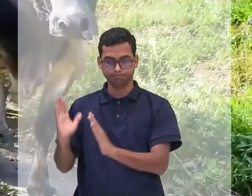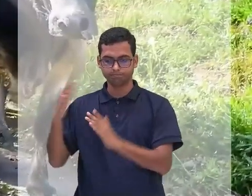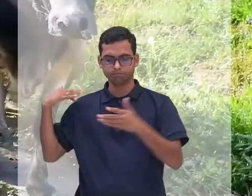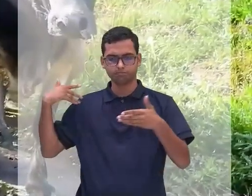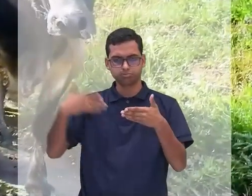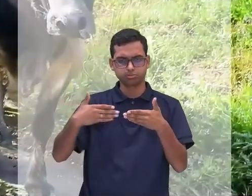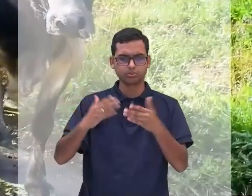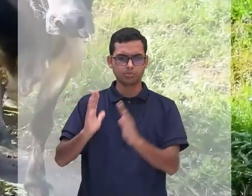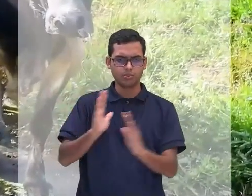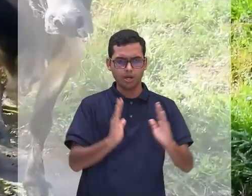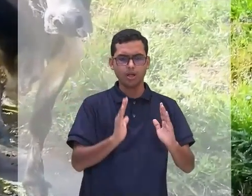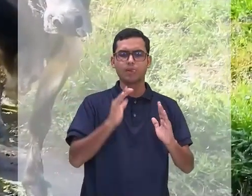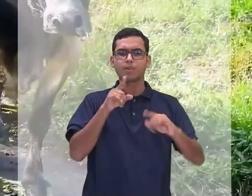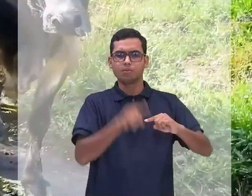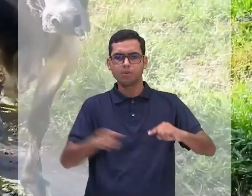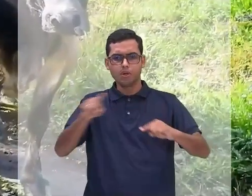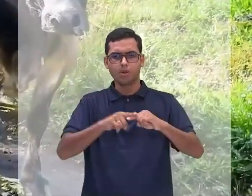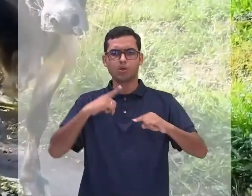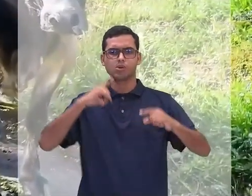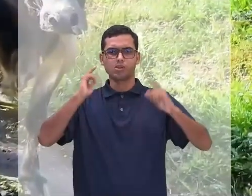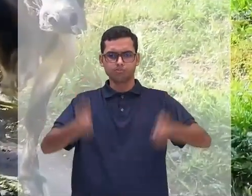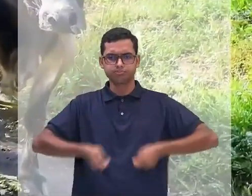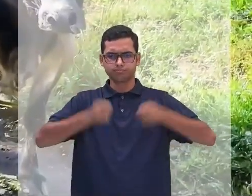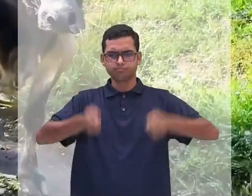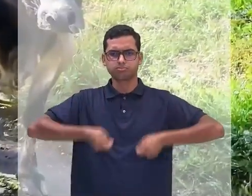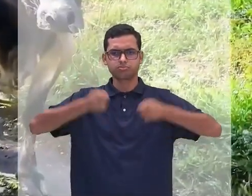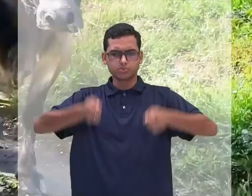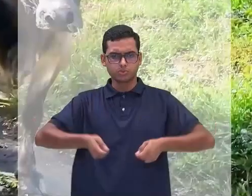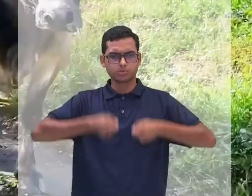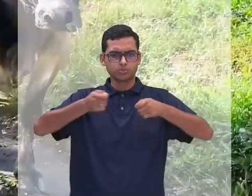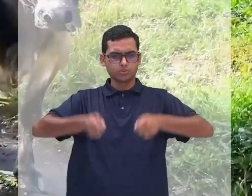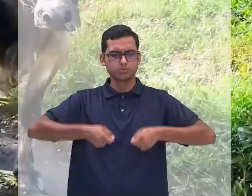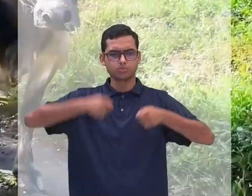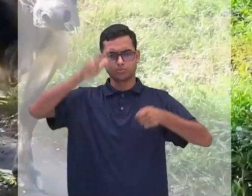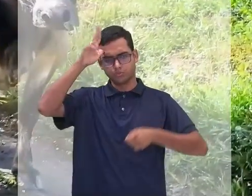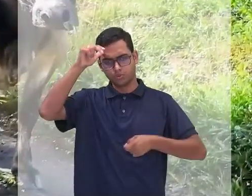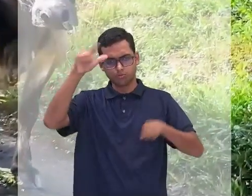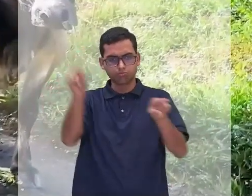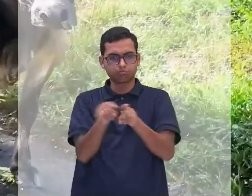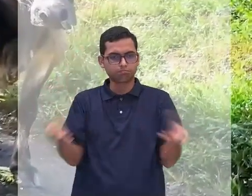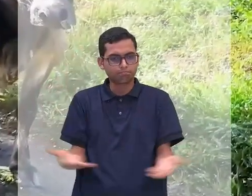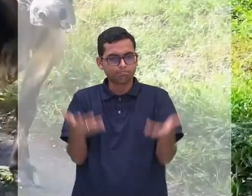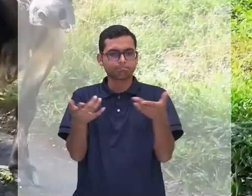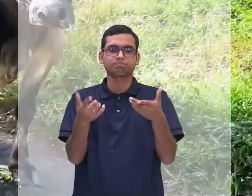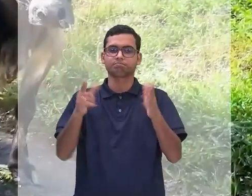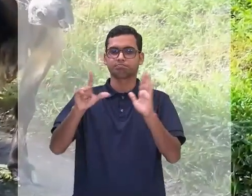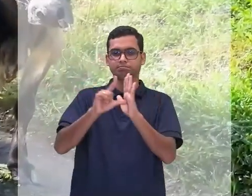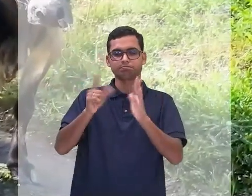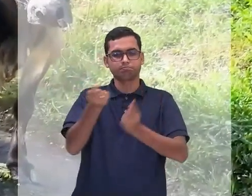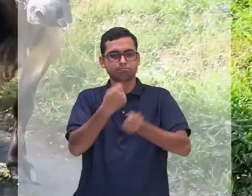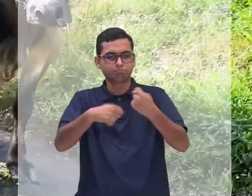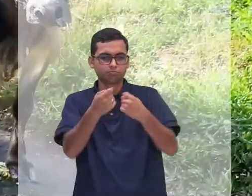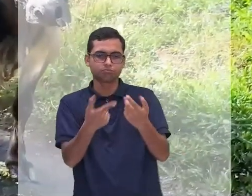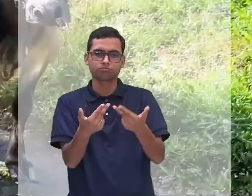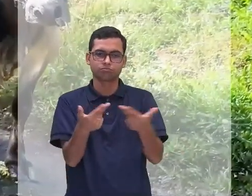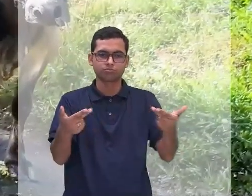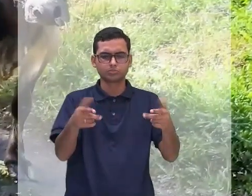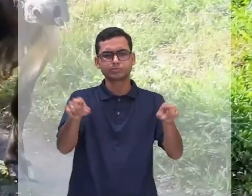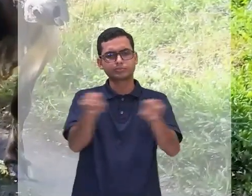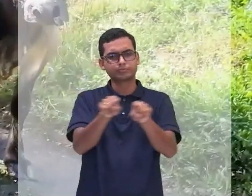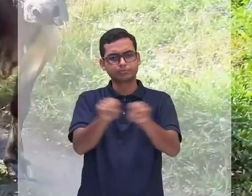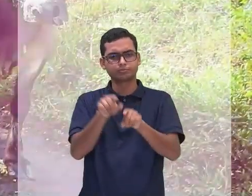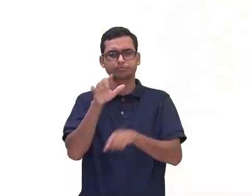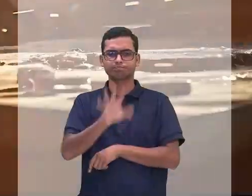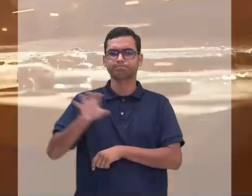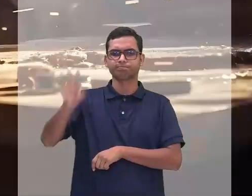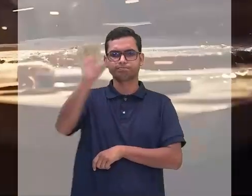transporte. Carroças e carruagens impulsionaram o comércio, conectando povos e culturas e acelerando o ritmo da